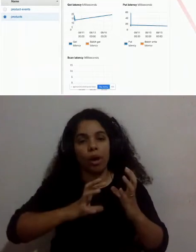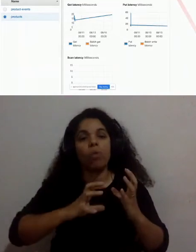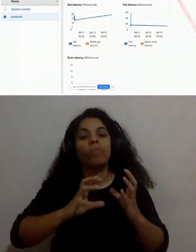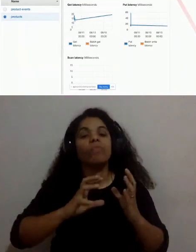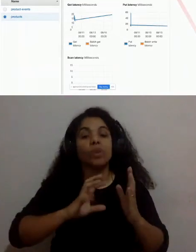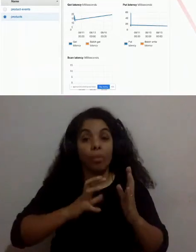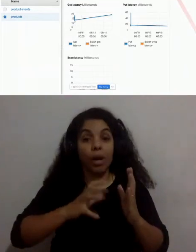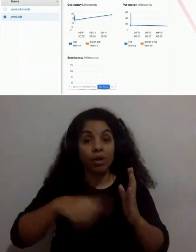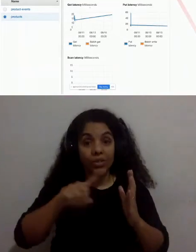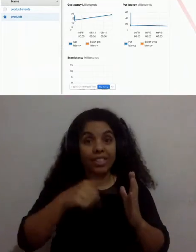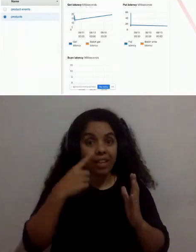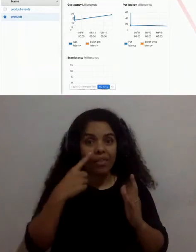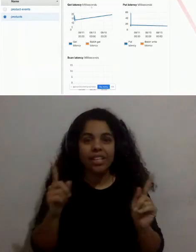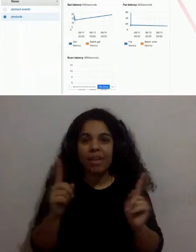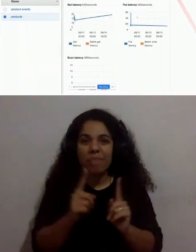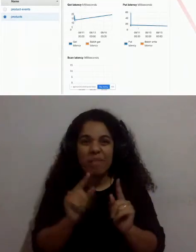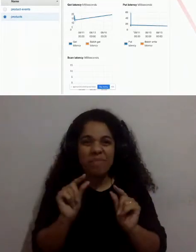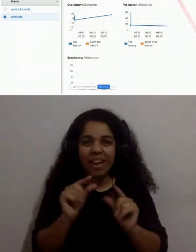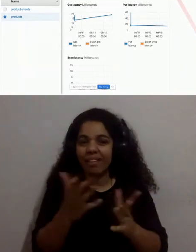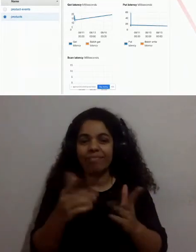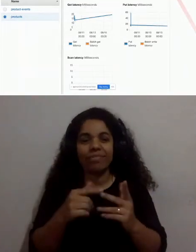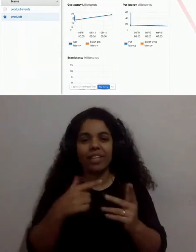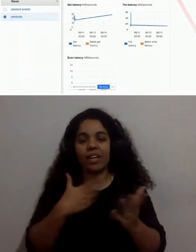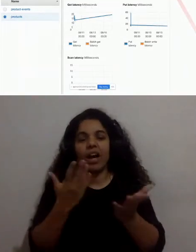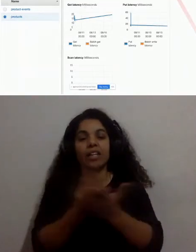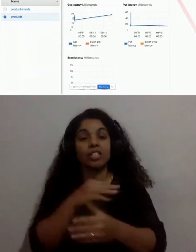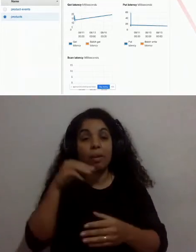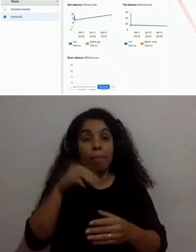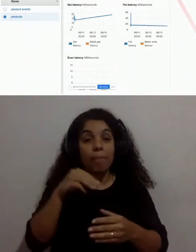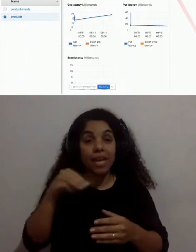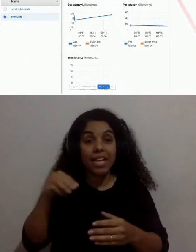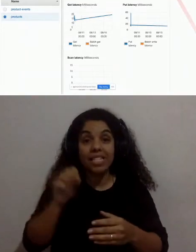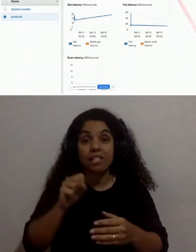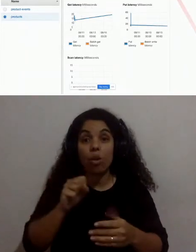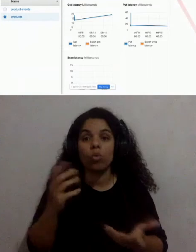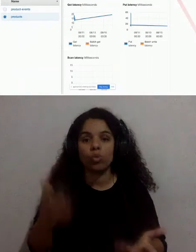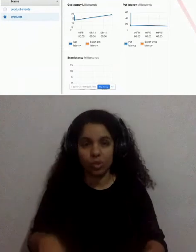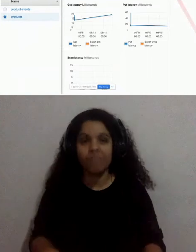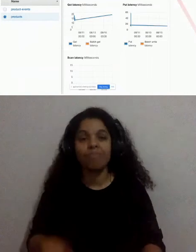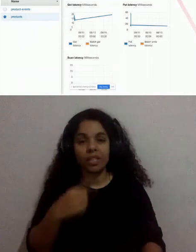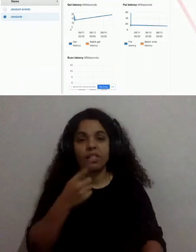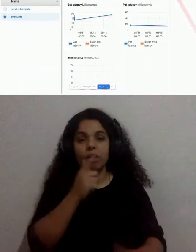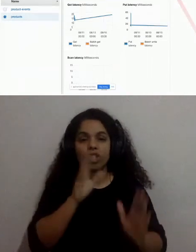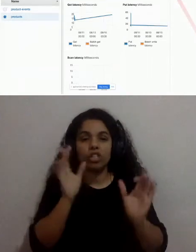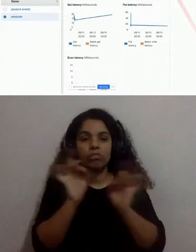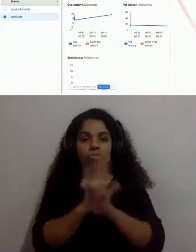Vocês estão vendo que aqui é bem pequeno, na casa de milissegundos, então a gente está dentro do padrão.